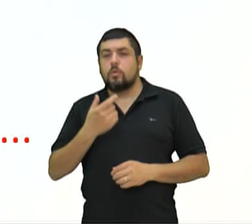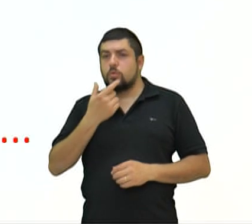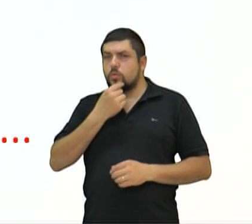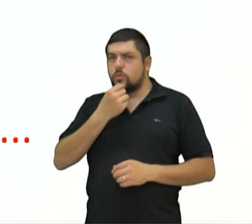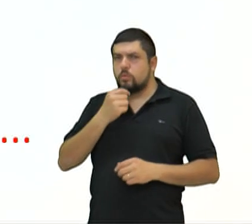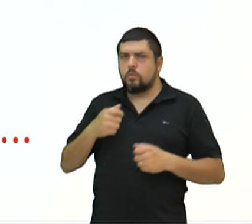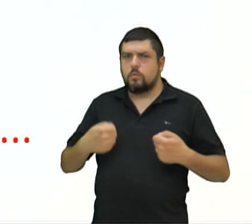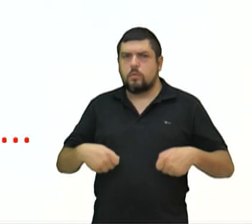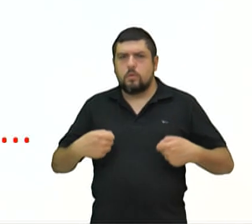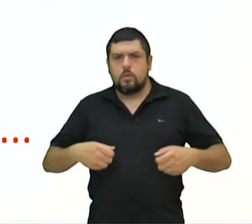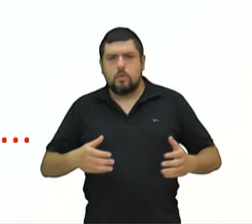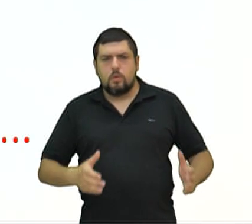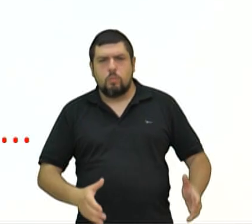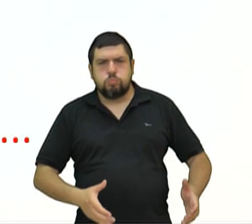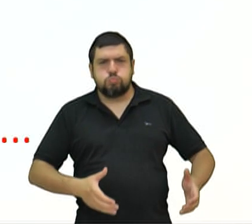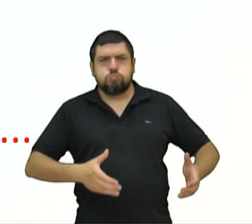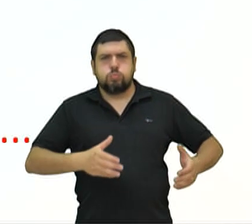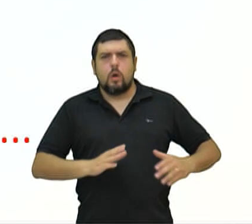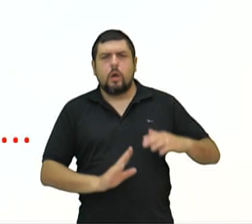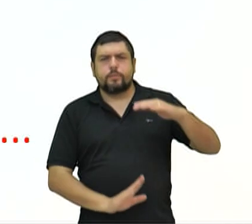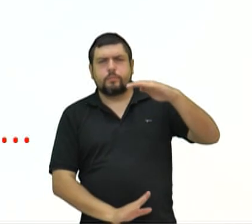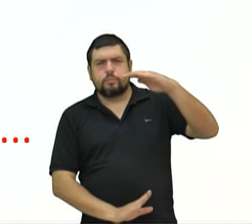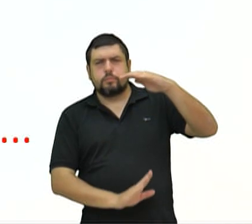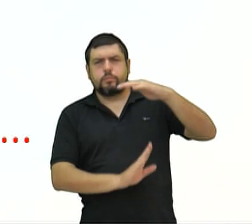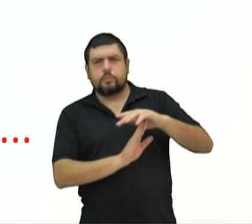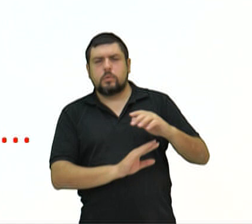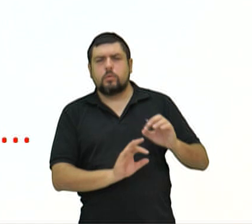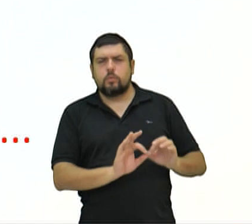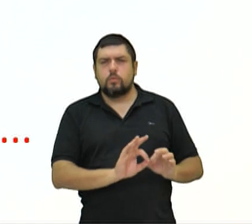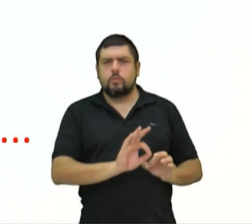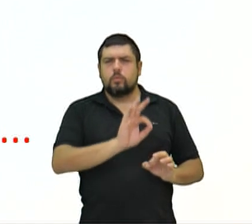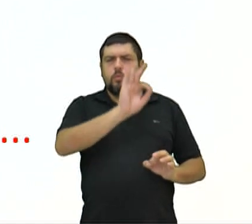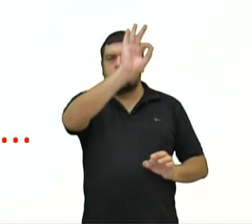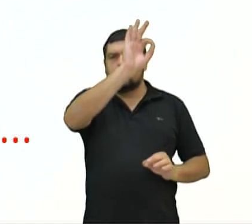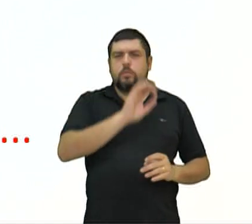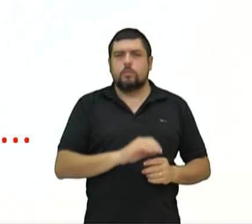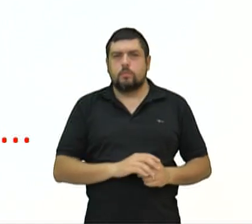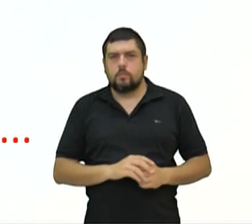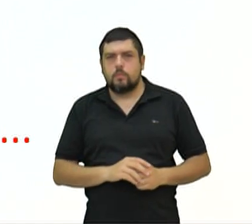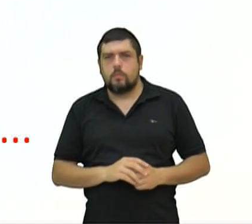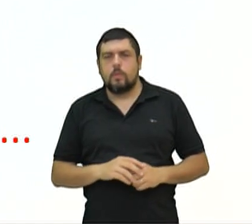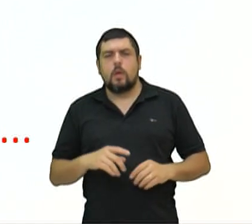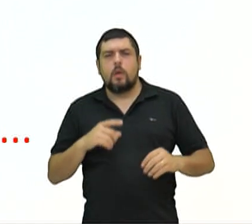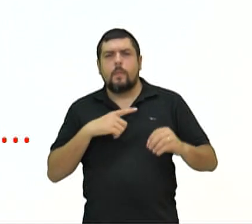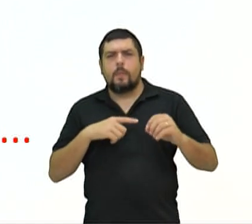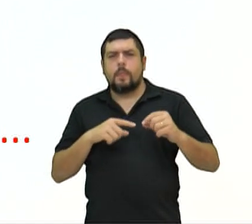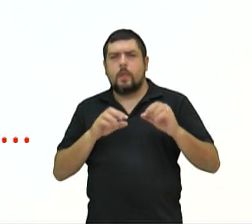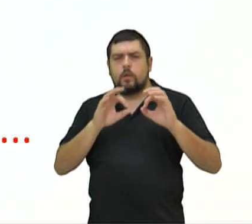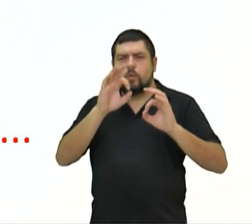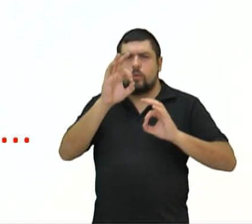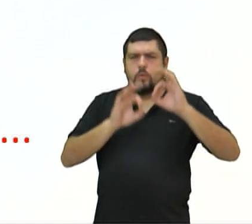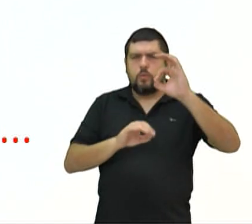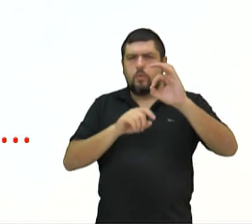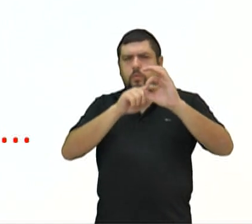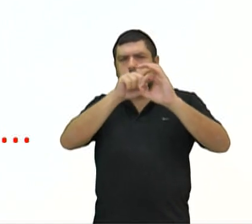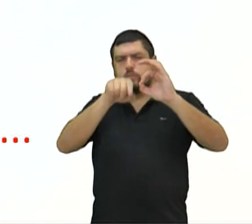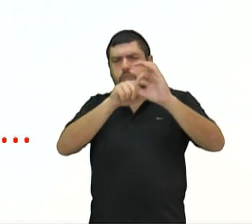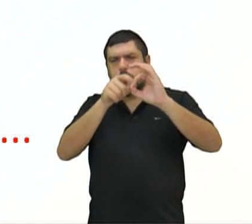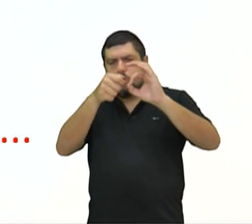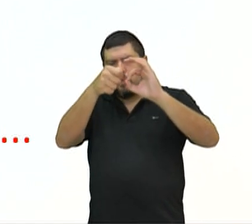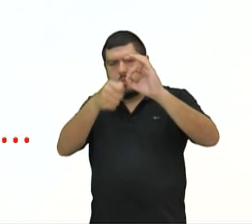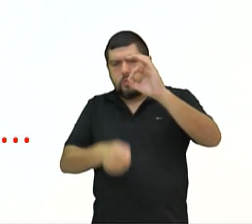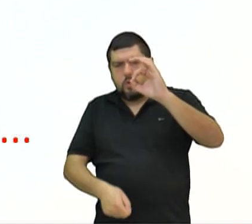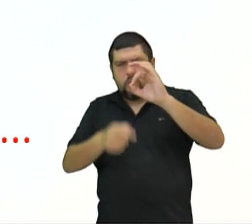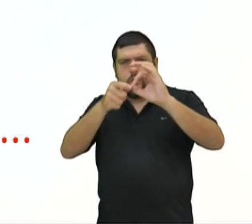H, certo? Para isso, ele dispõe de um sistema, de uma roldana e uma corda. E imagina duas maneiras para